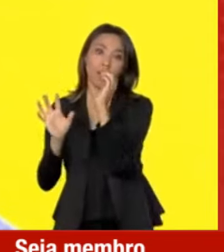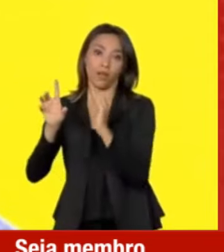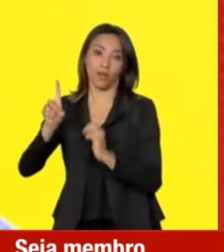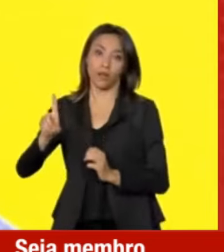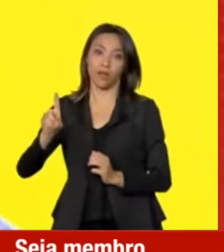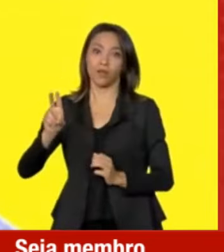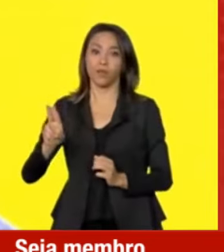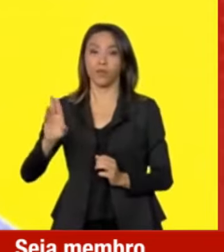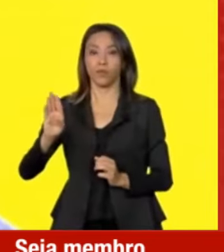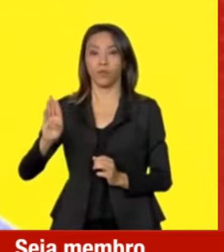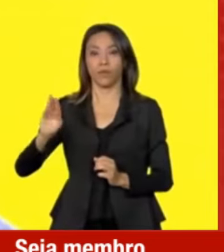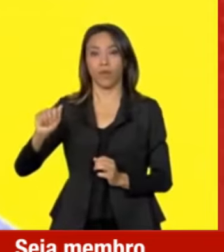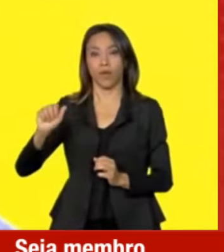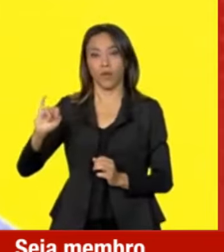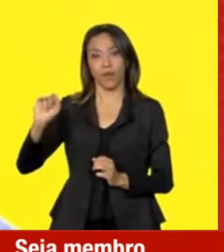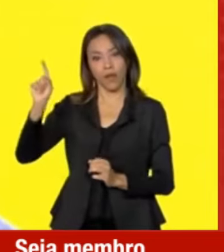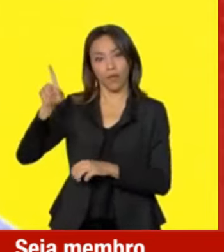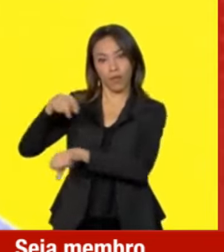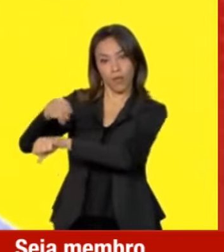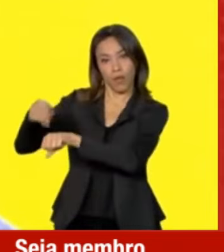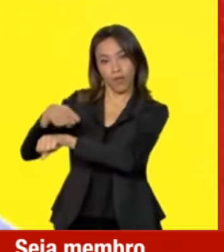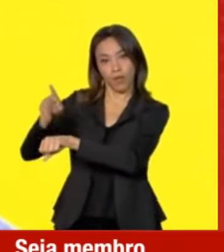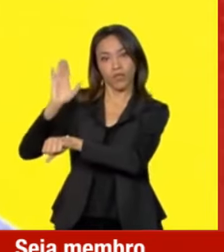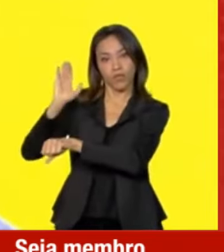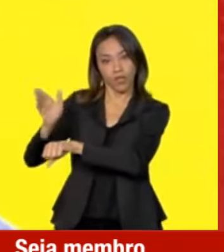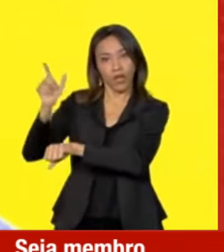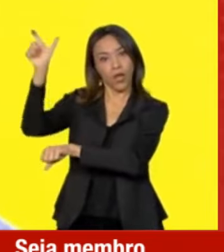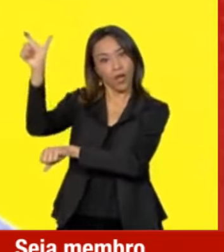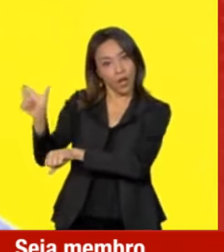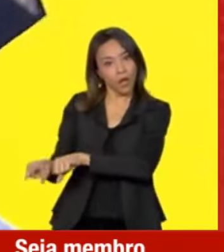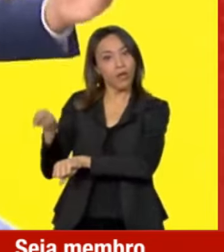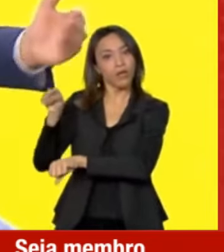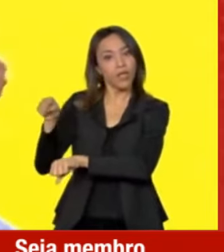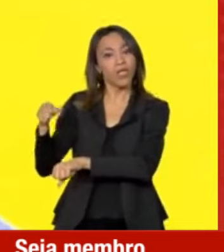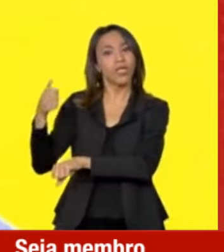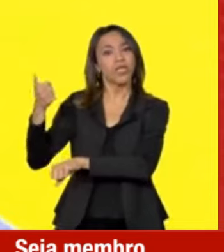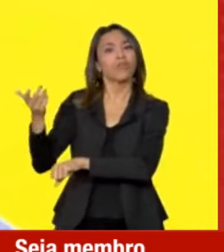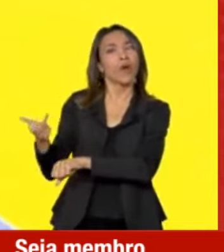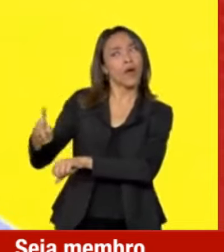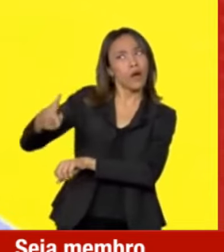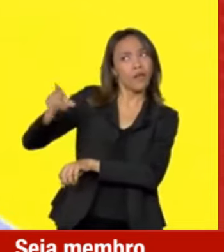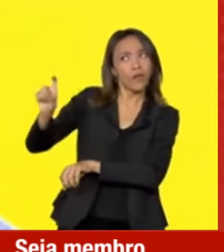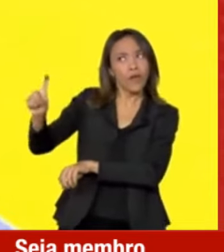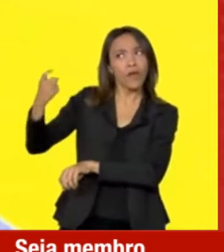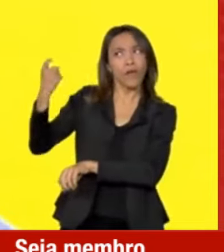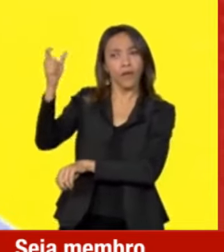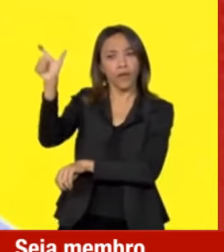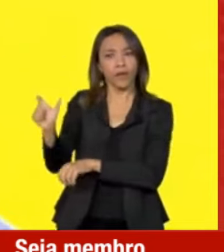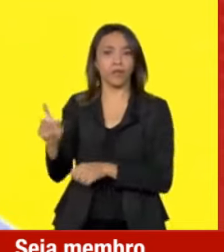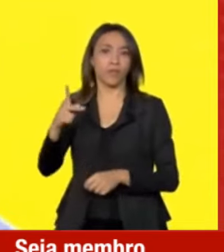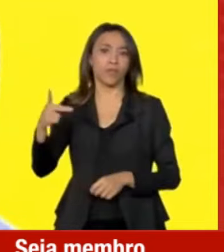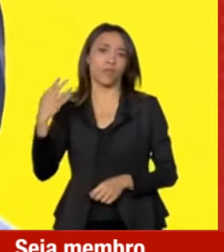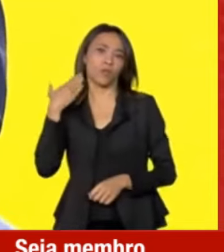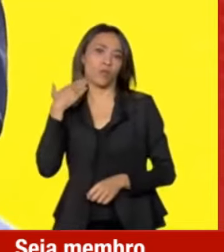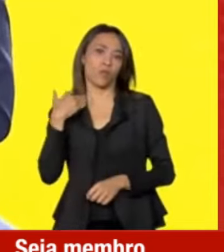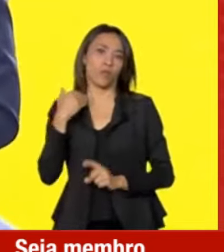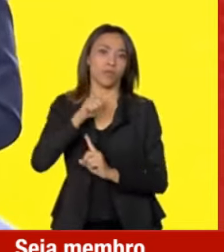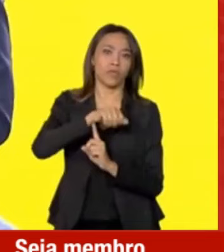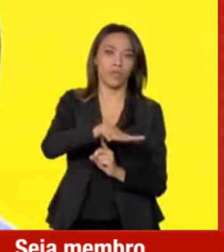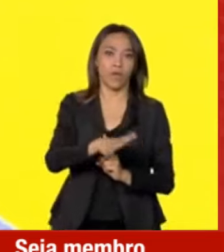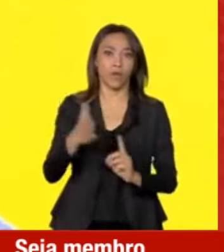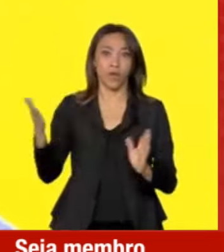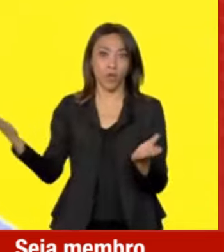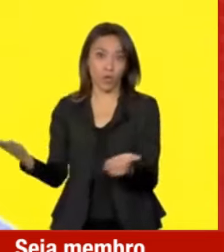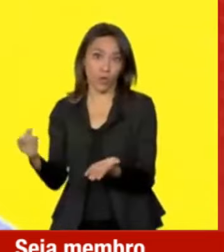que é presidente do BID, um brasileiro, que já foi presidente do Banco Central e hoje está no BID. E com o